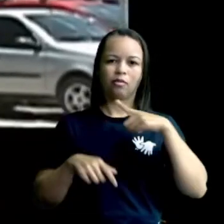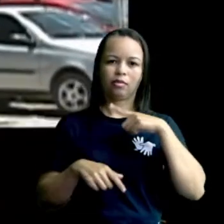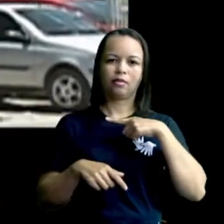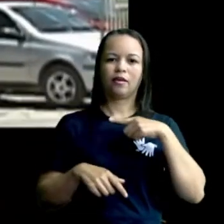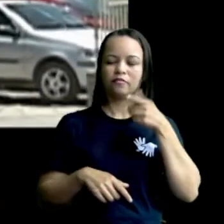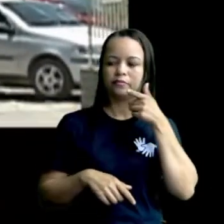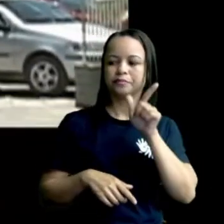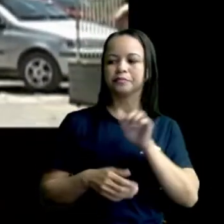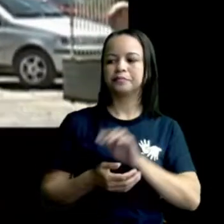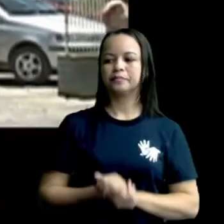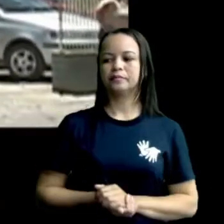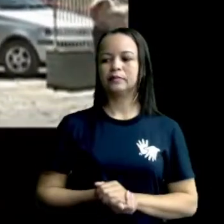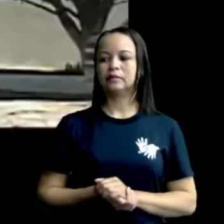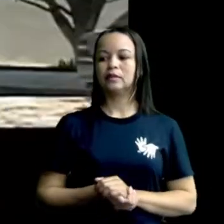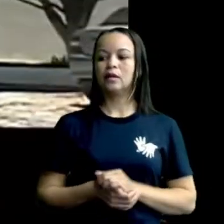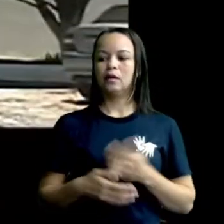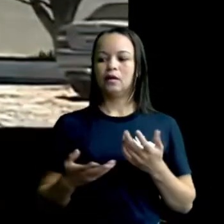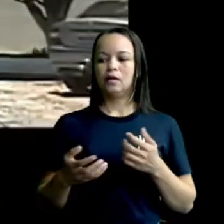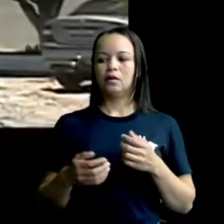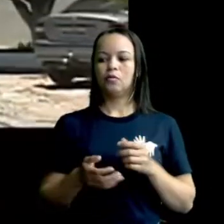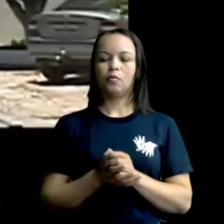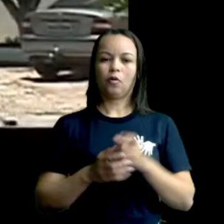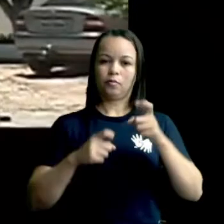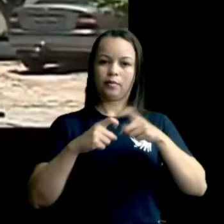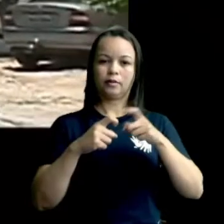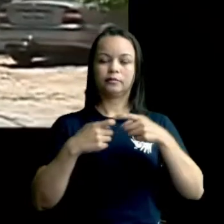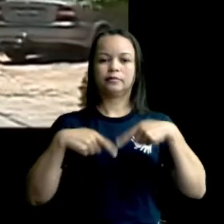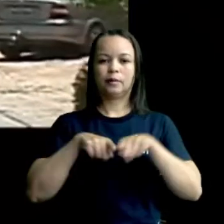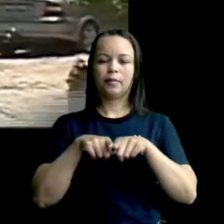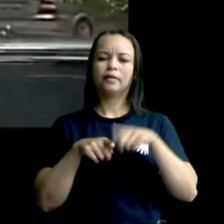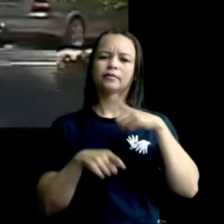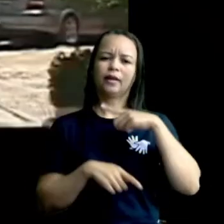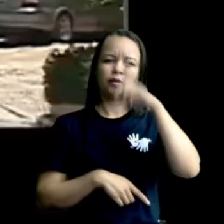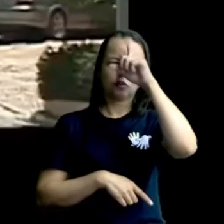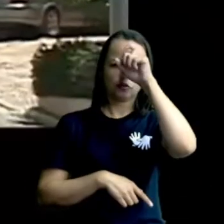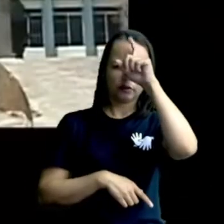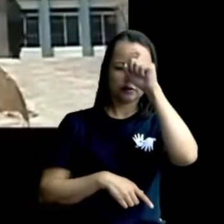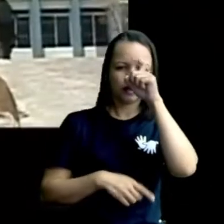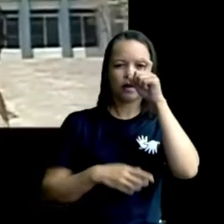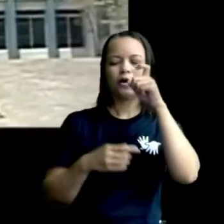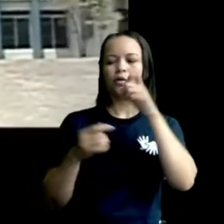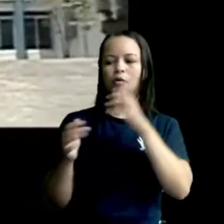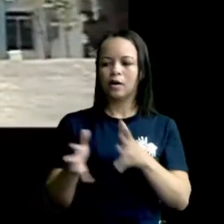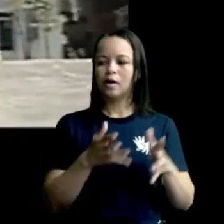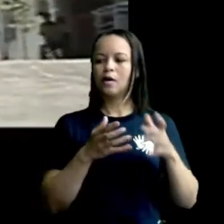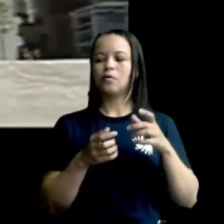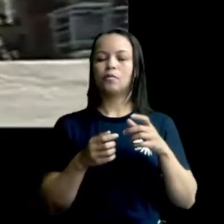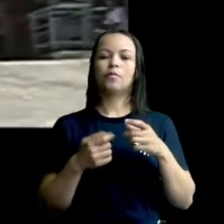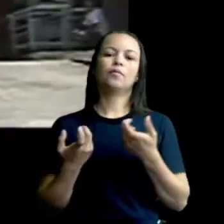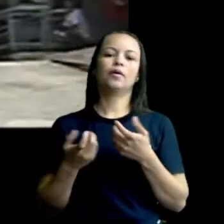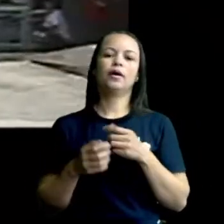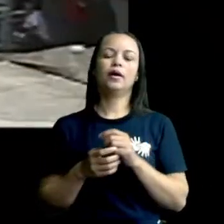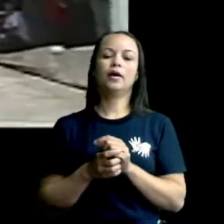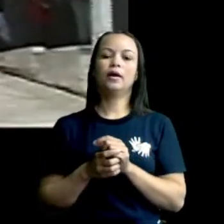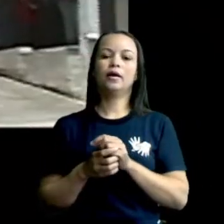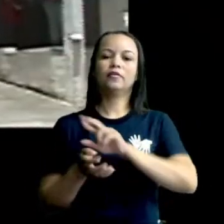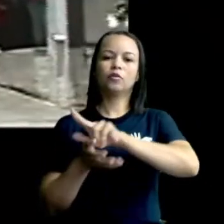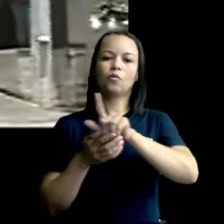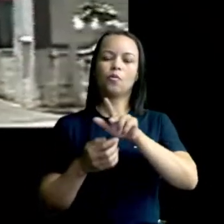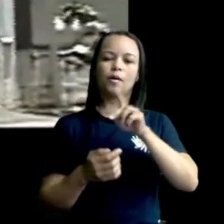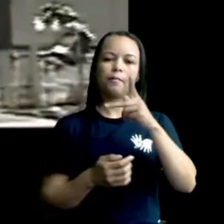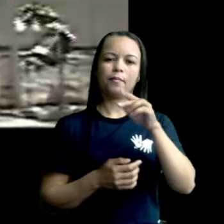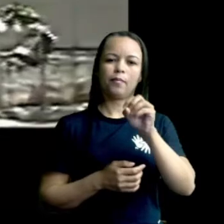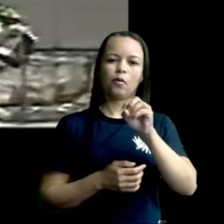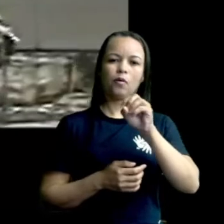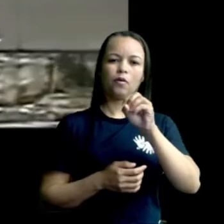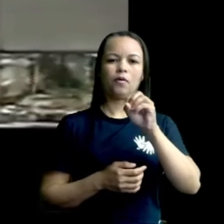Polo médico da Zona da Mata, Vitória possui 5 hospitais, sendo um deles uma policlínica, referência na